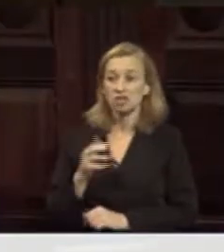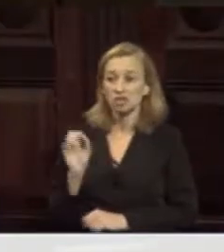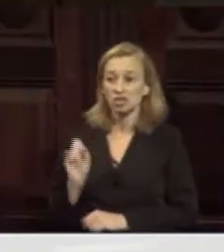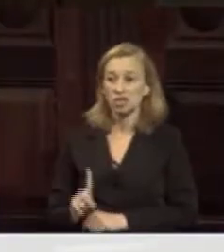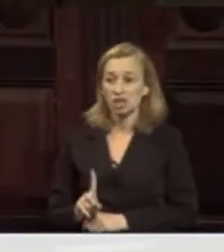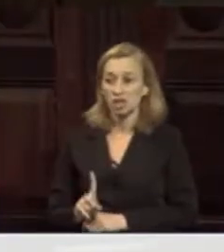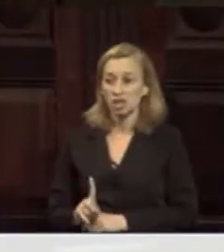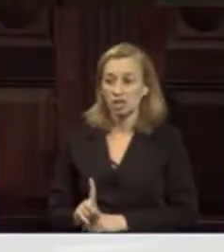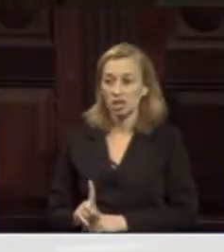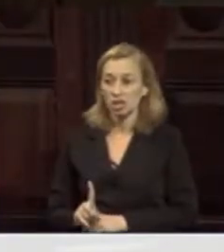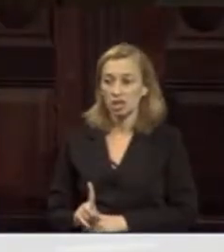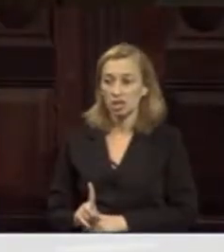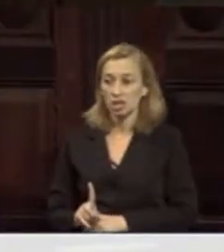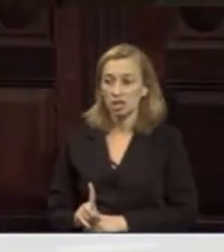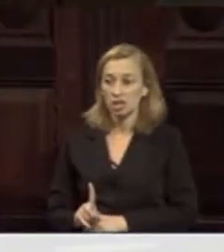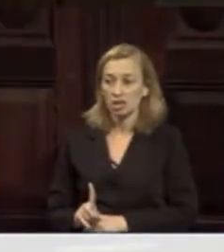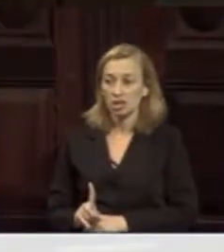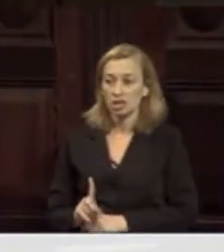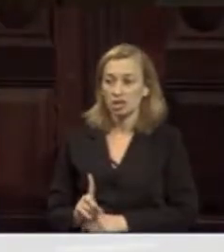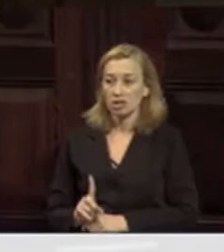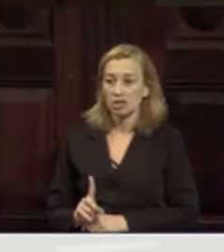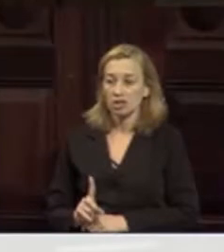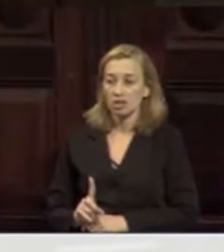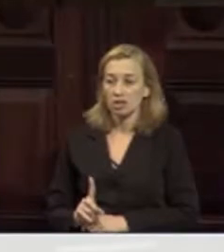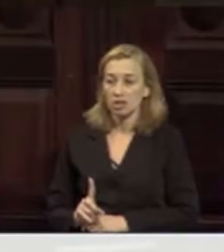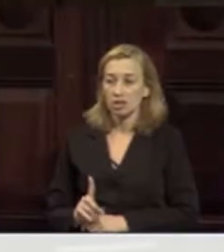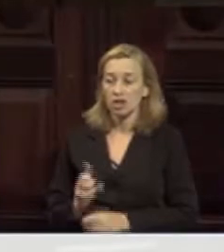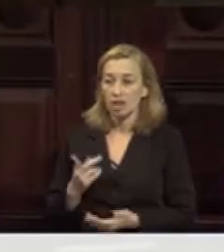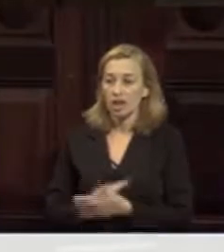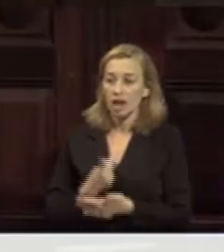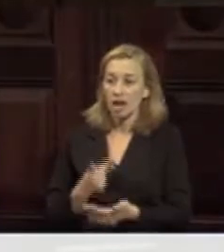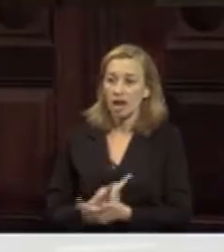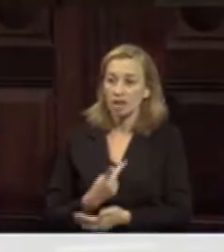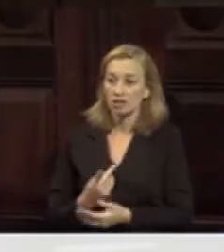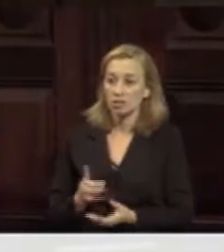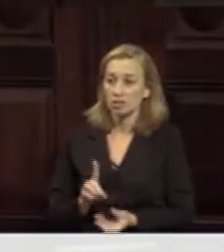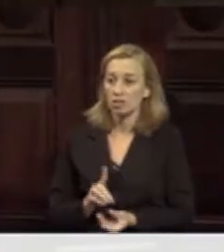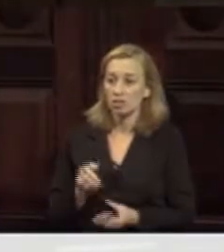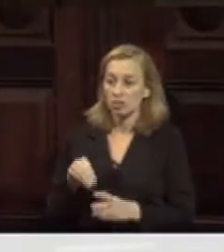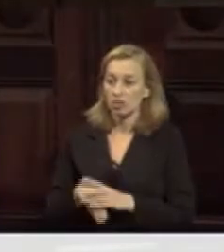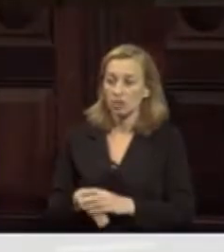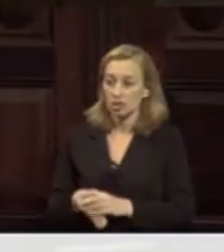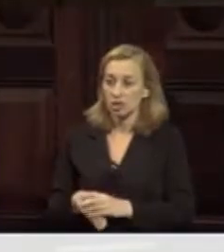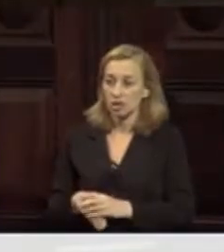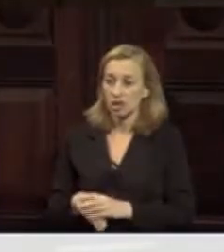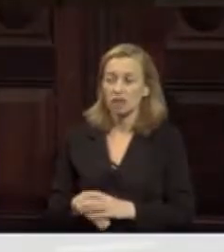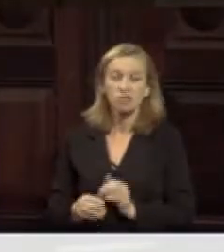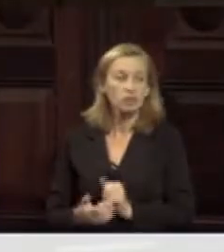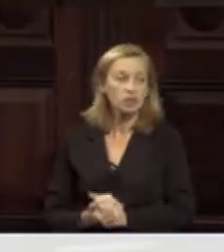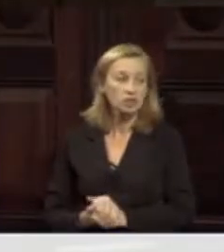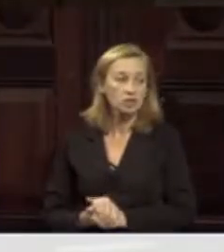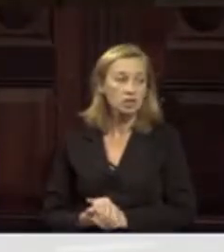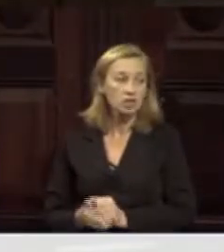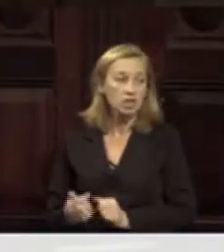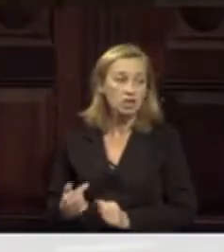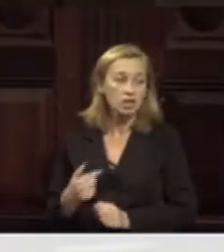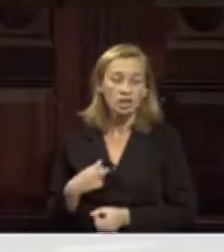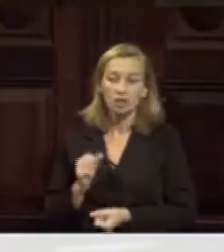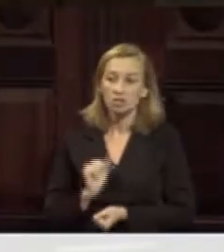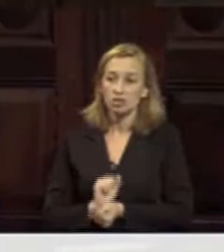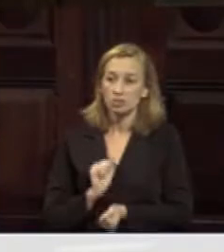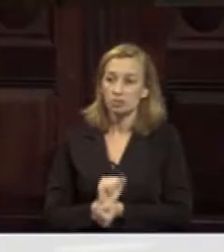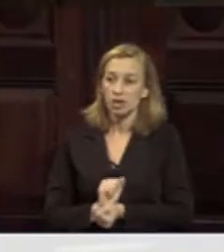ato impensado votar a favor desses empréstimos. A gente espera verdadeiramente que a